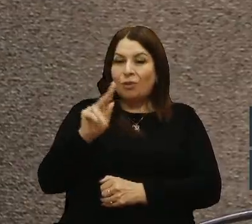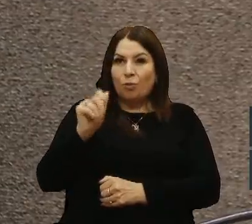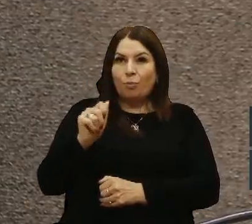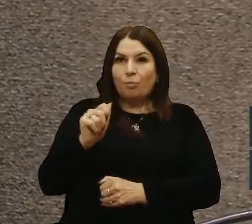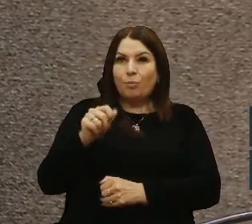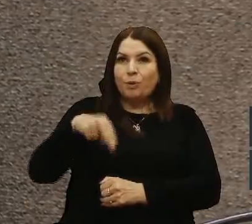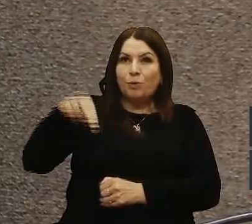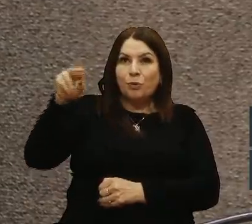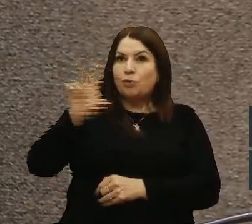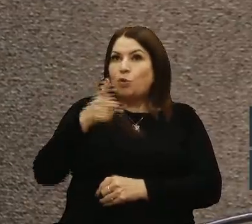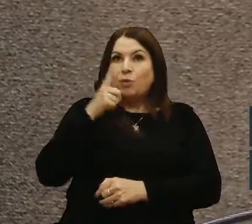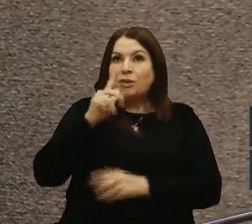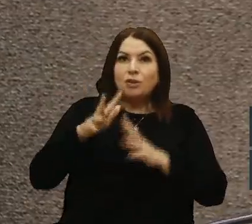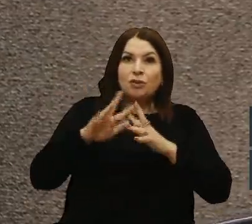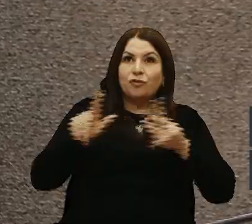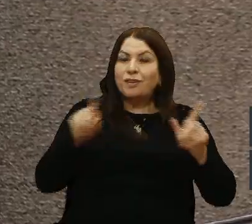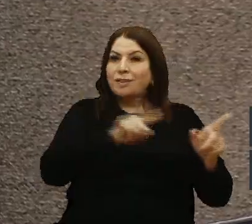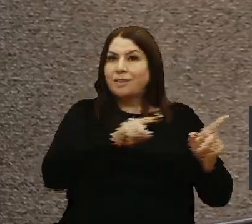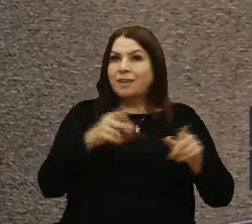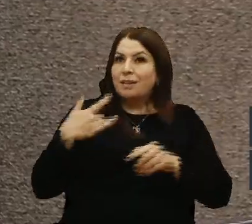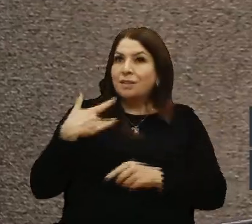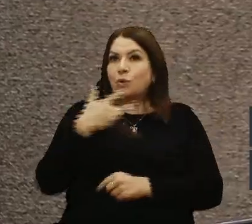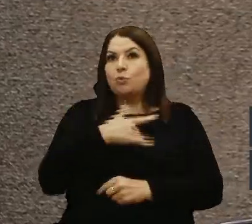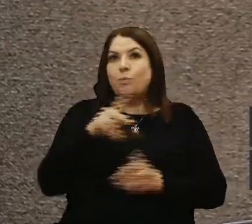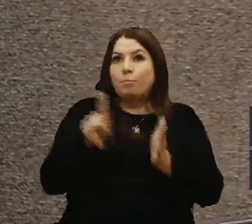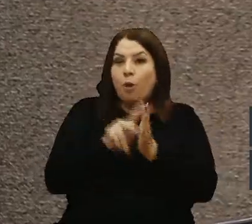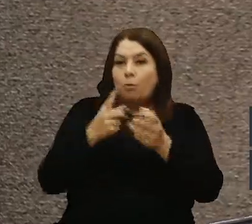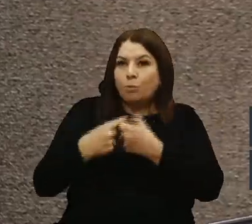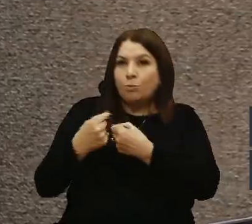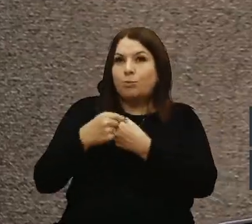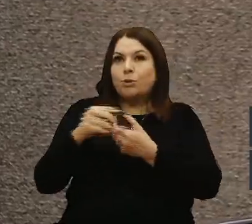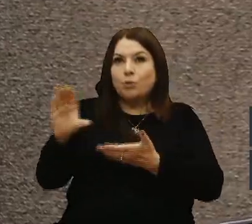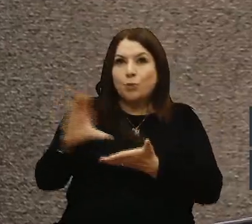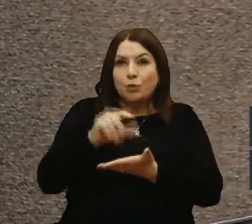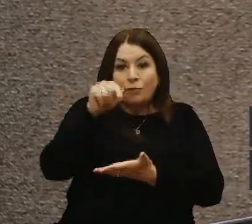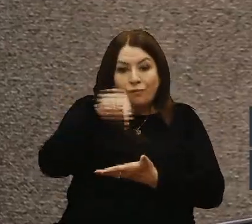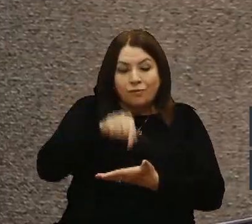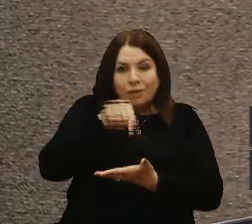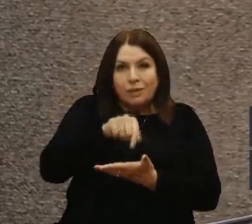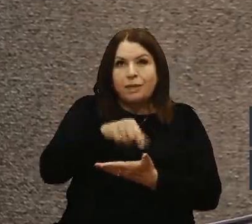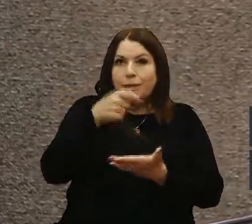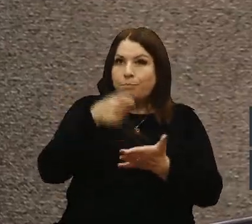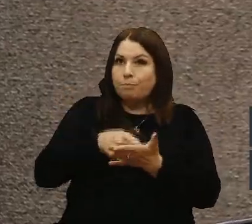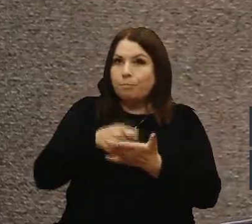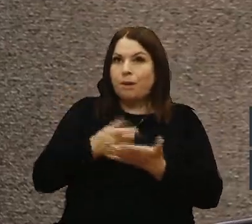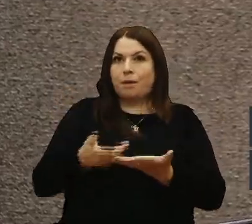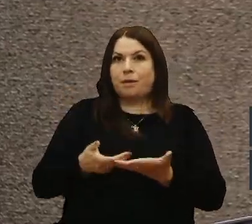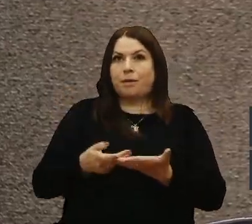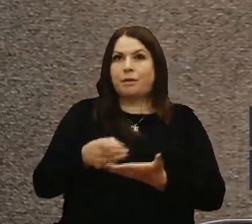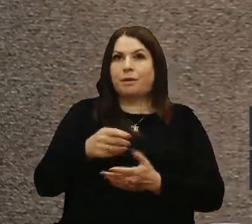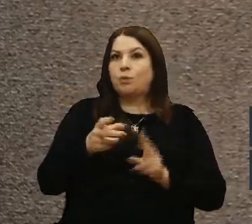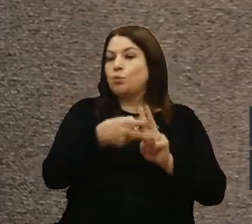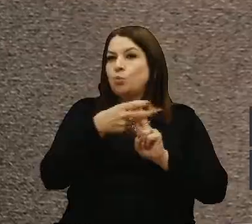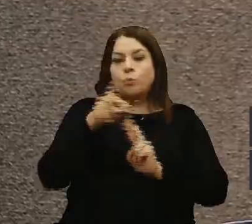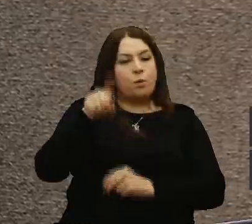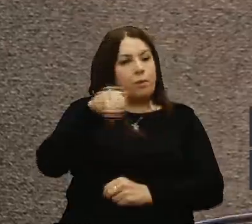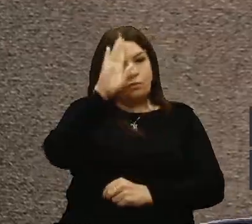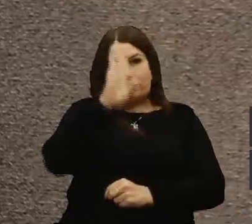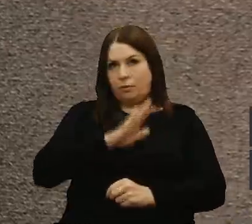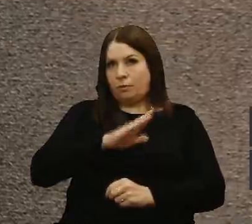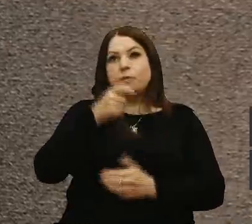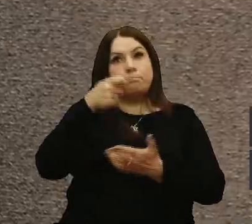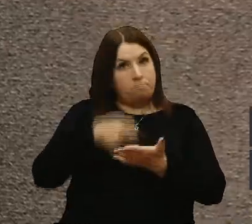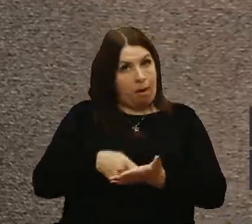que eles não conseguem fazer. A saúde é do município, o recurso fica aqui, a gente paga. O SUS não é de graça, as